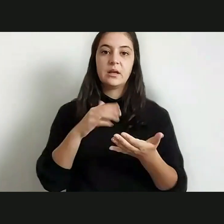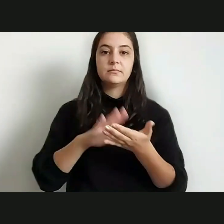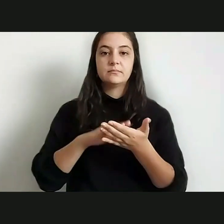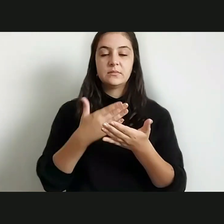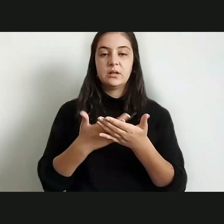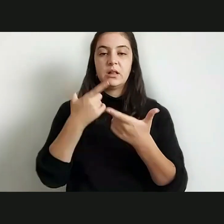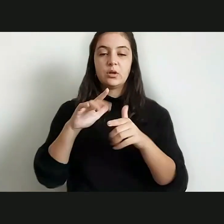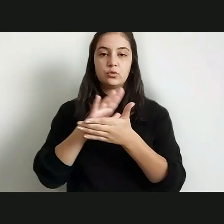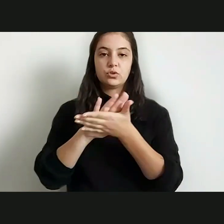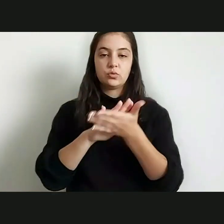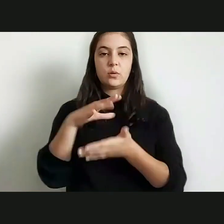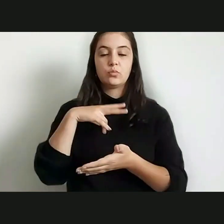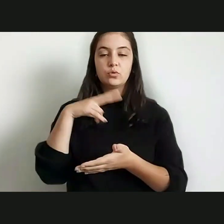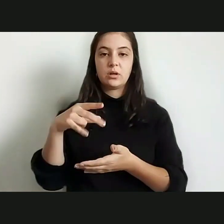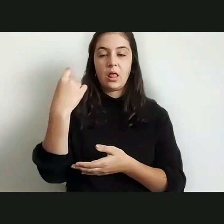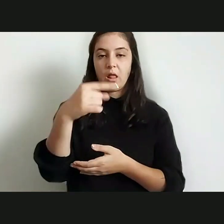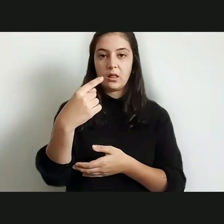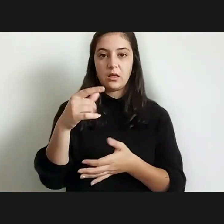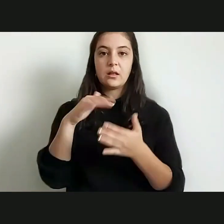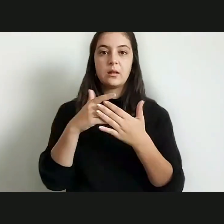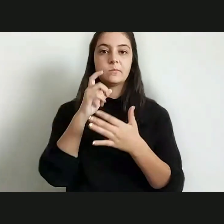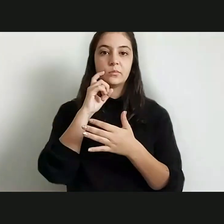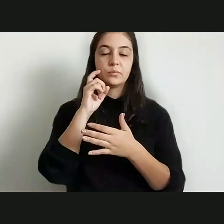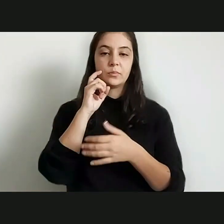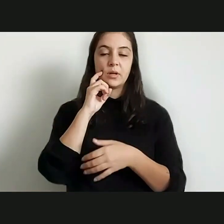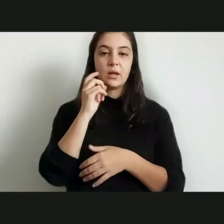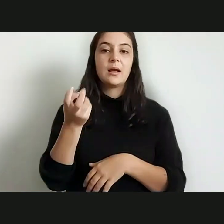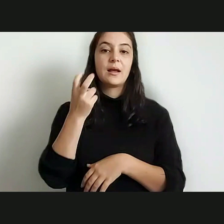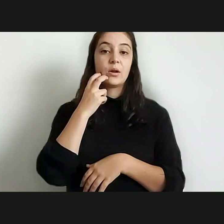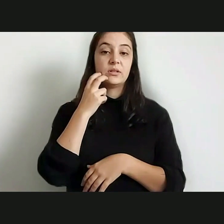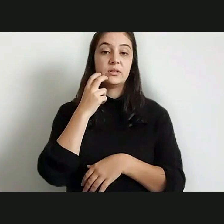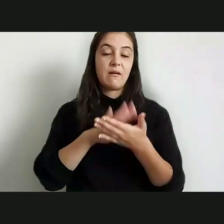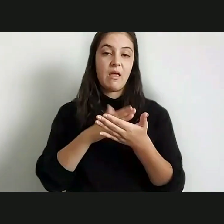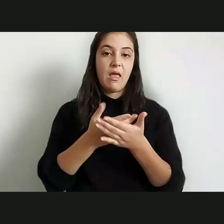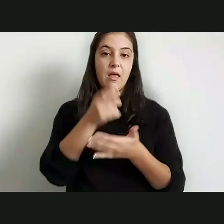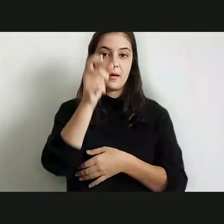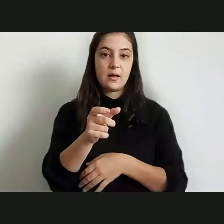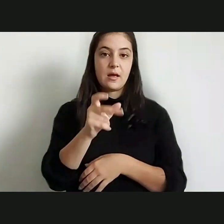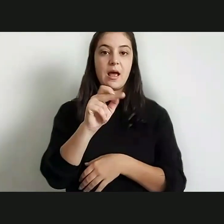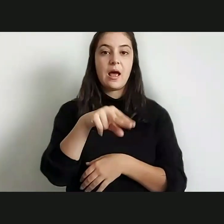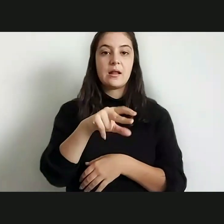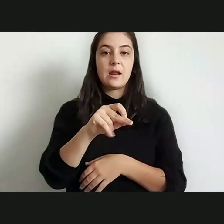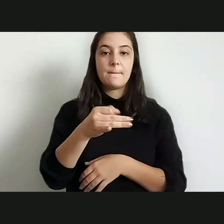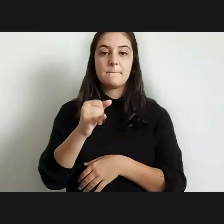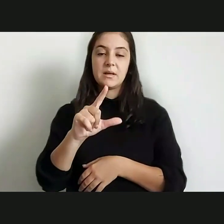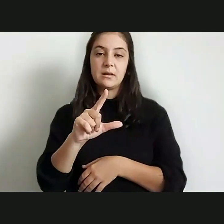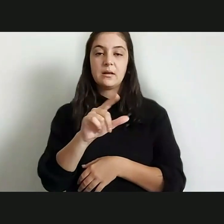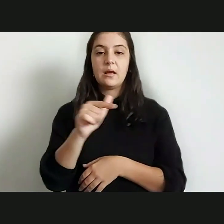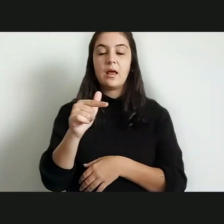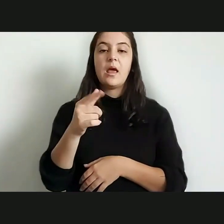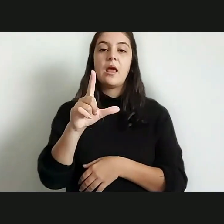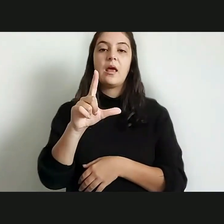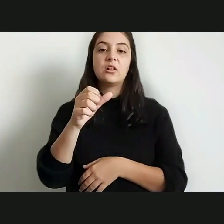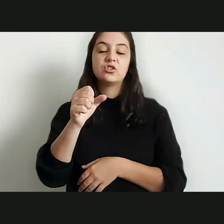língua gestual portuguesa, que será assegurada por Carolina Silva, da ANAPI-LG, Associação Nacional